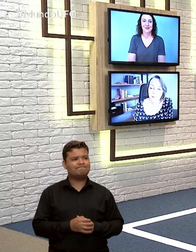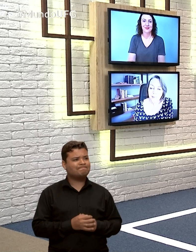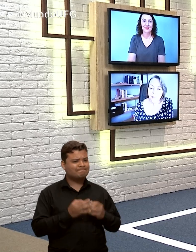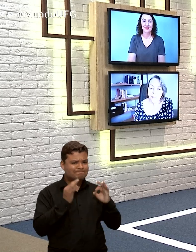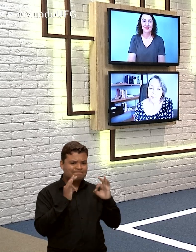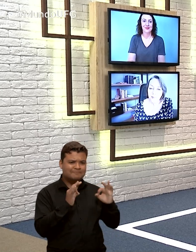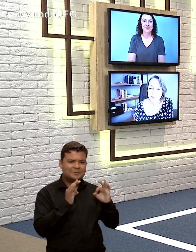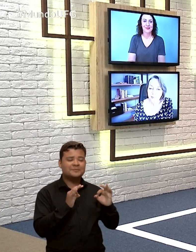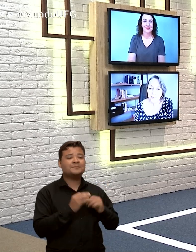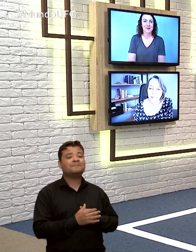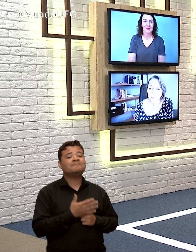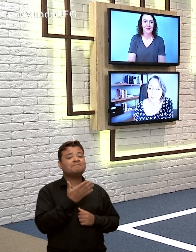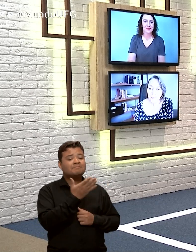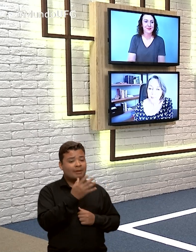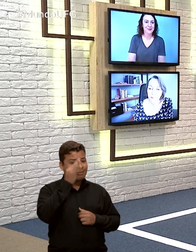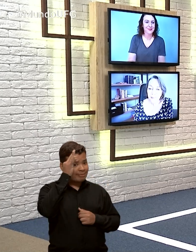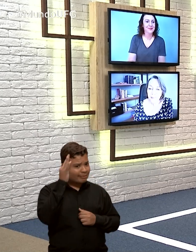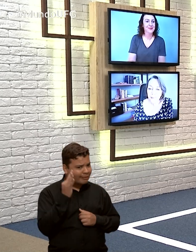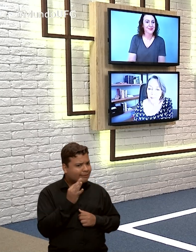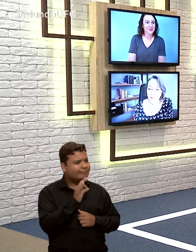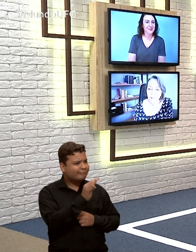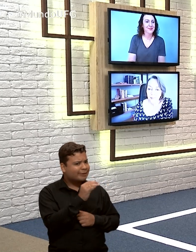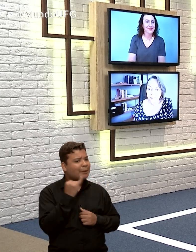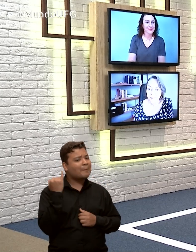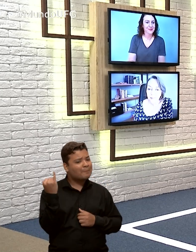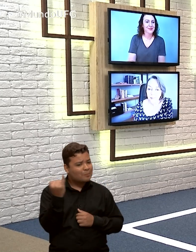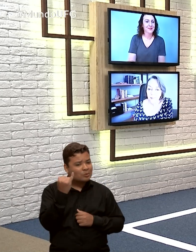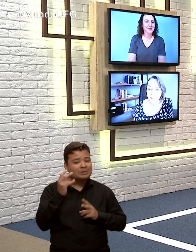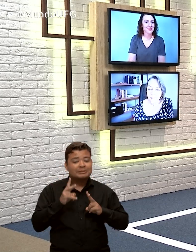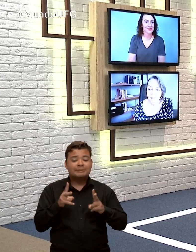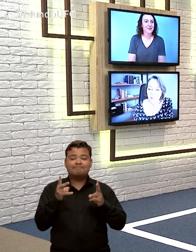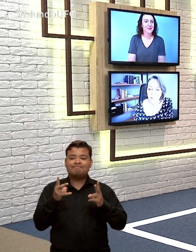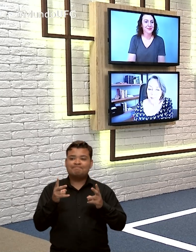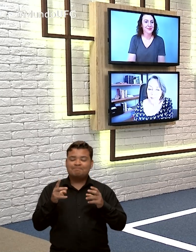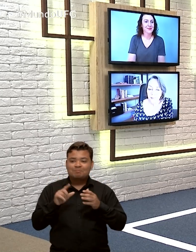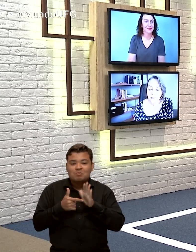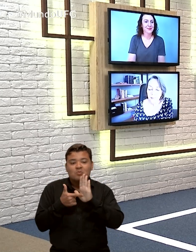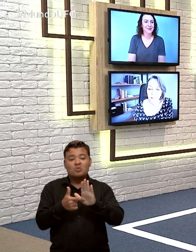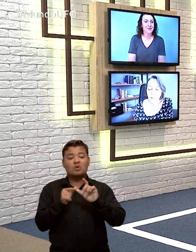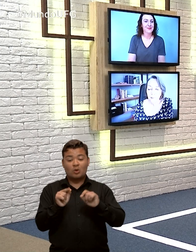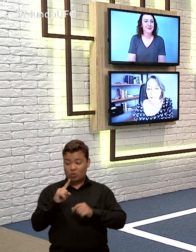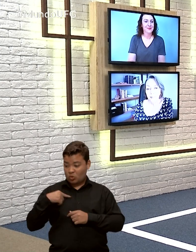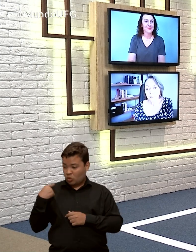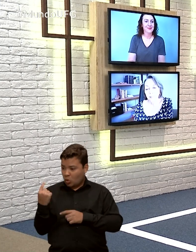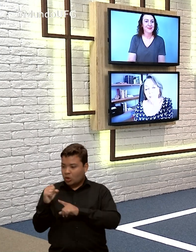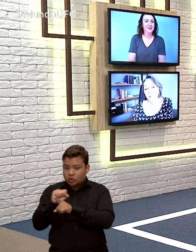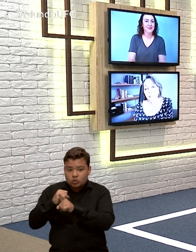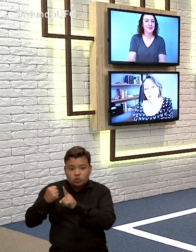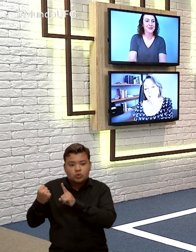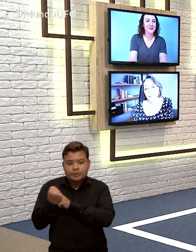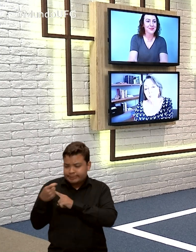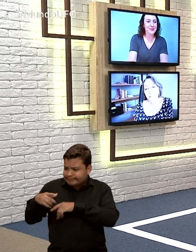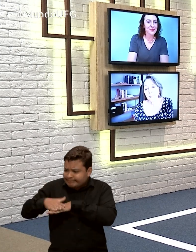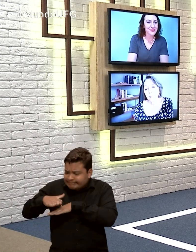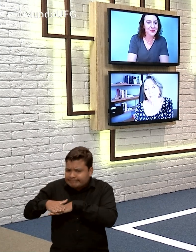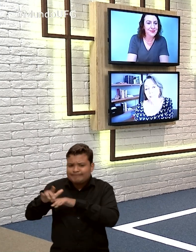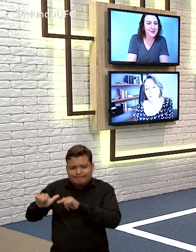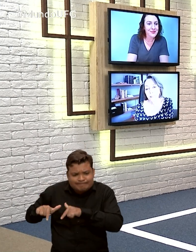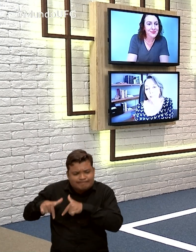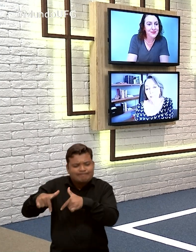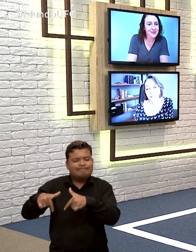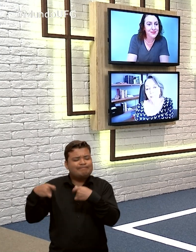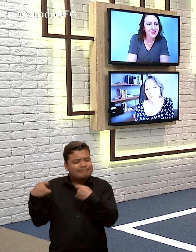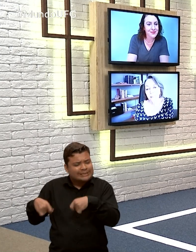Perfeito. Thaís, é importante sempre a gente ressaltar aqui também o que nós, enquanto sociedade, temos que fazer,